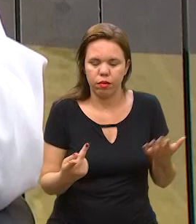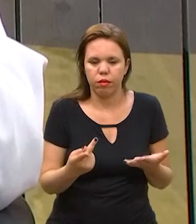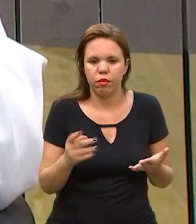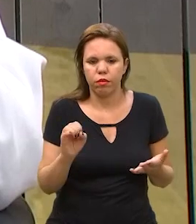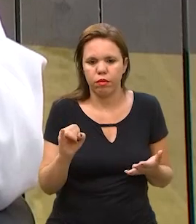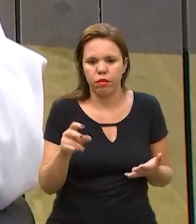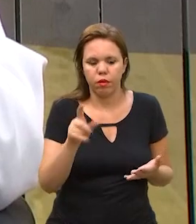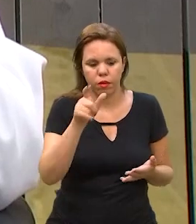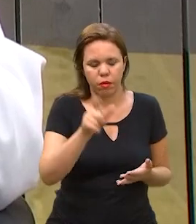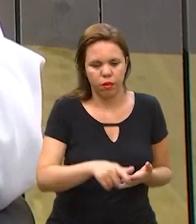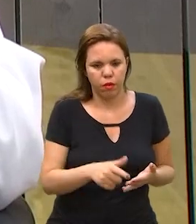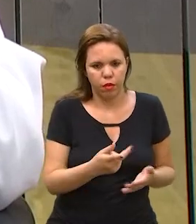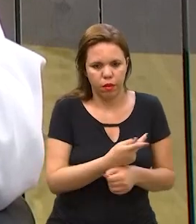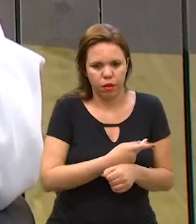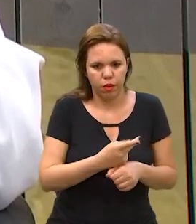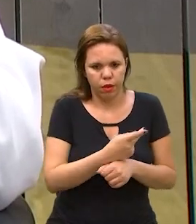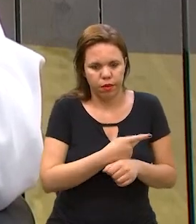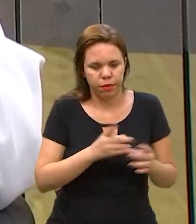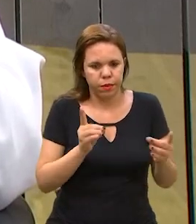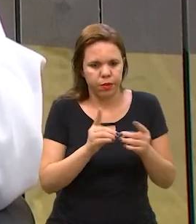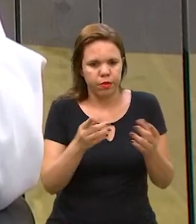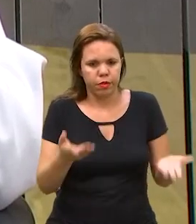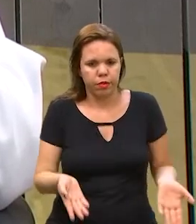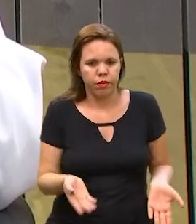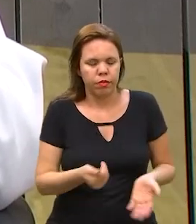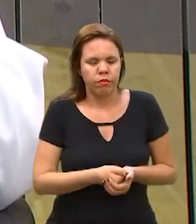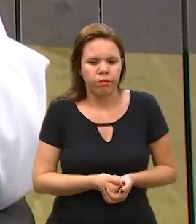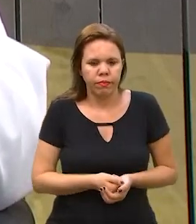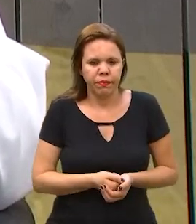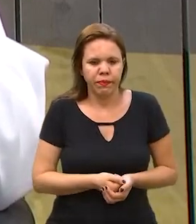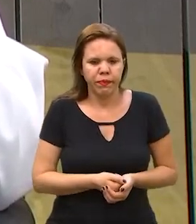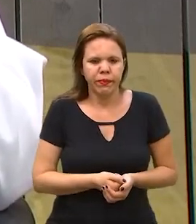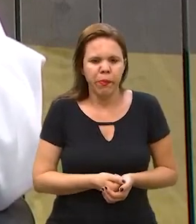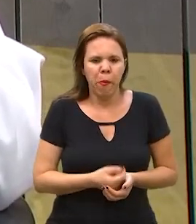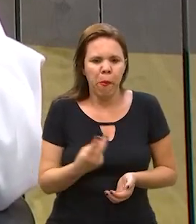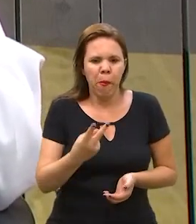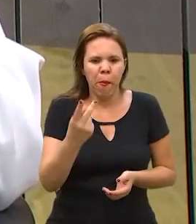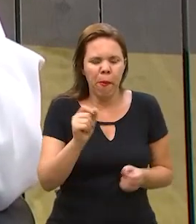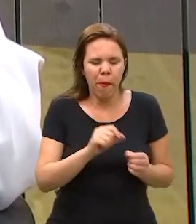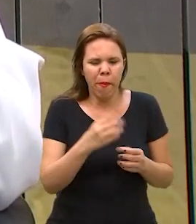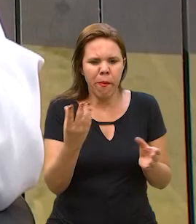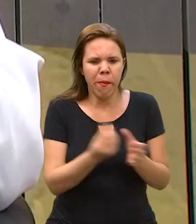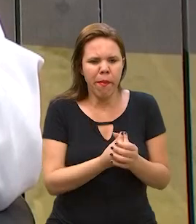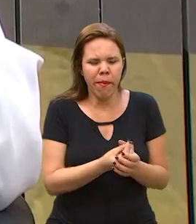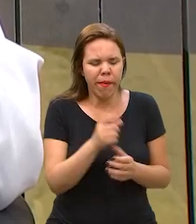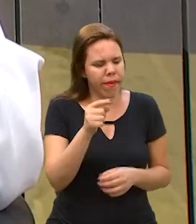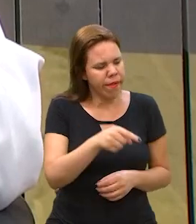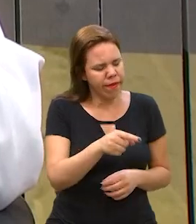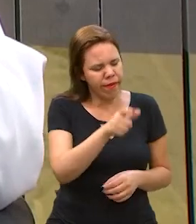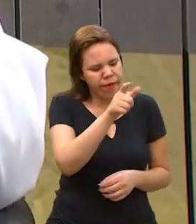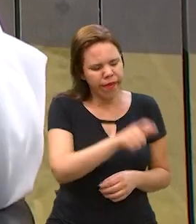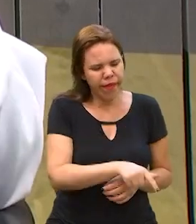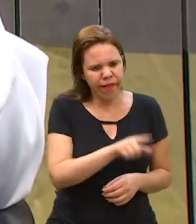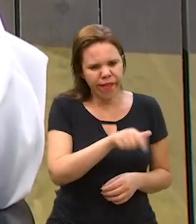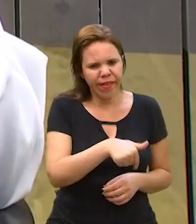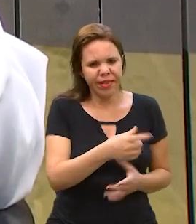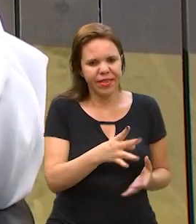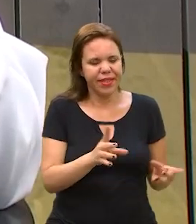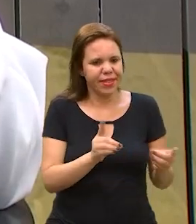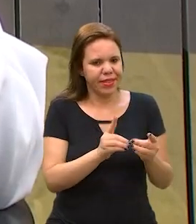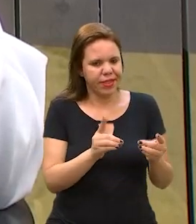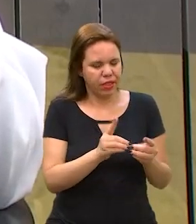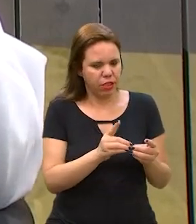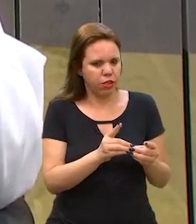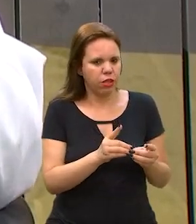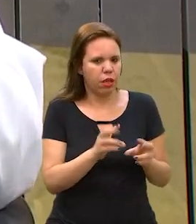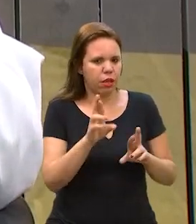para o paciente que procura um serviço, os valores que são tangíveis para esse paciente é recepção e